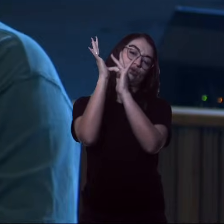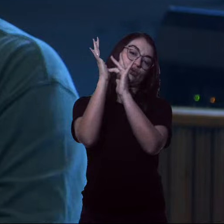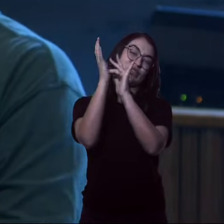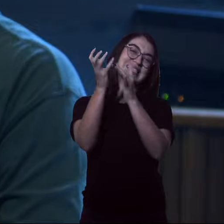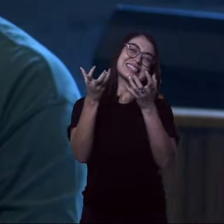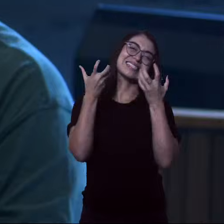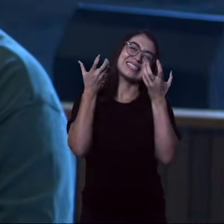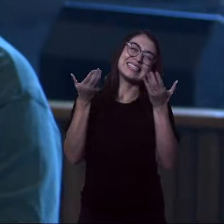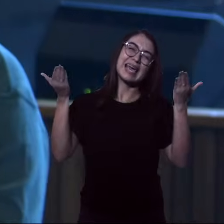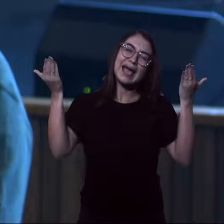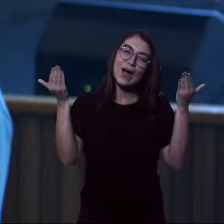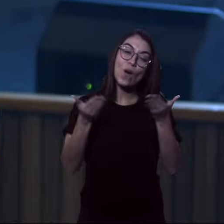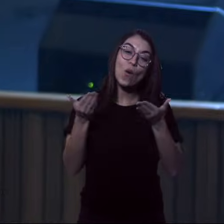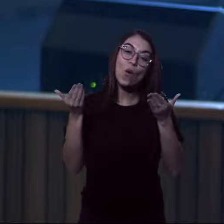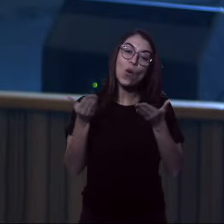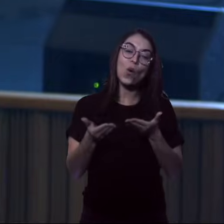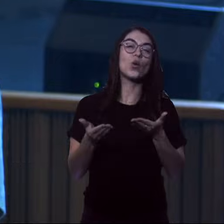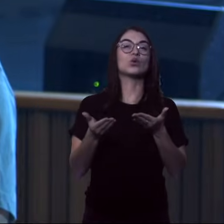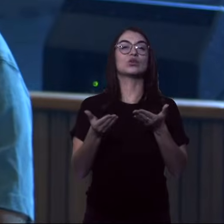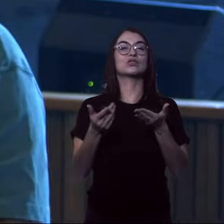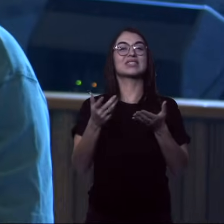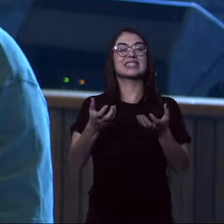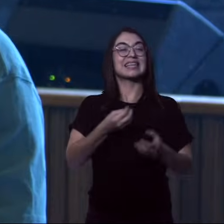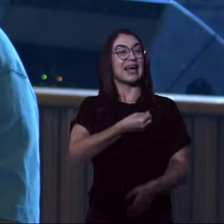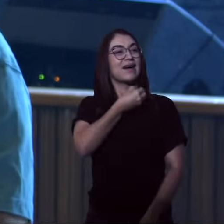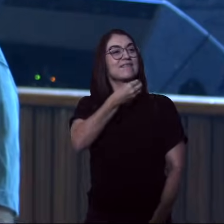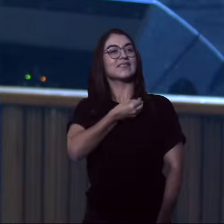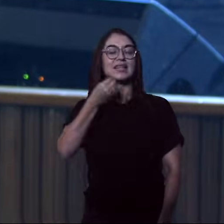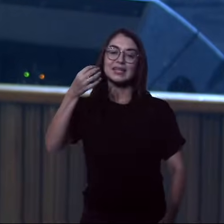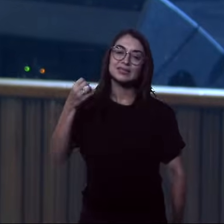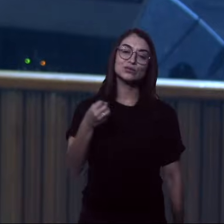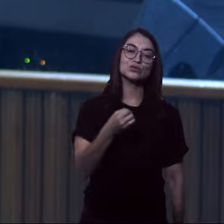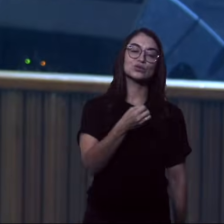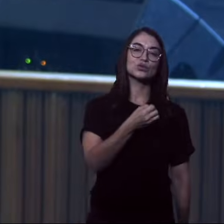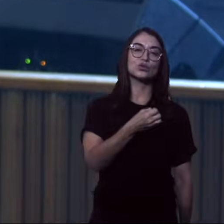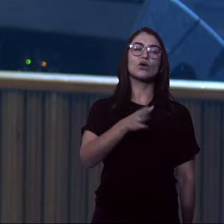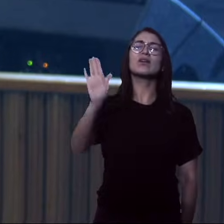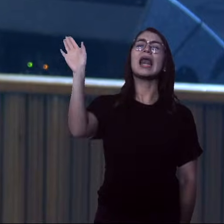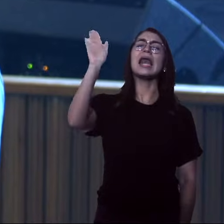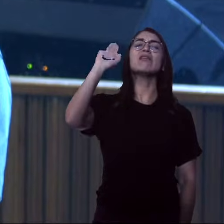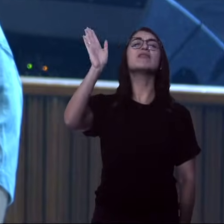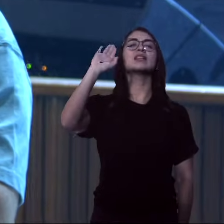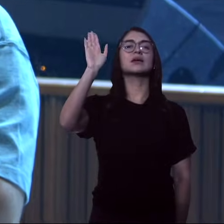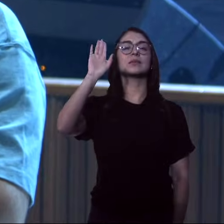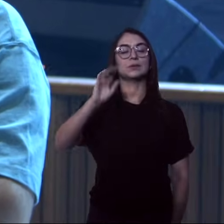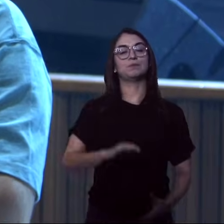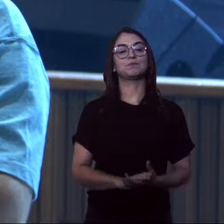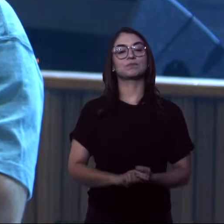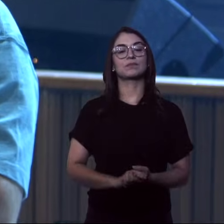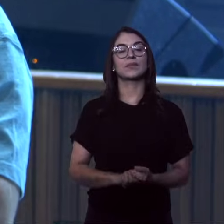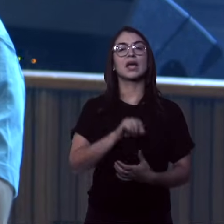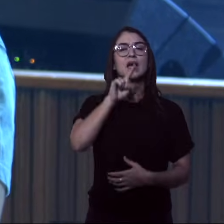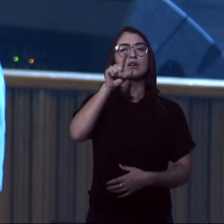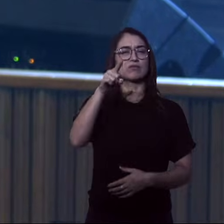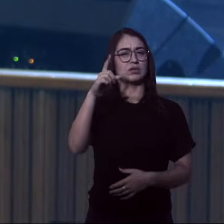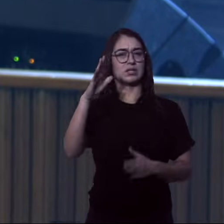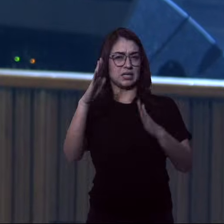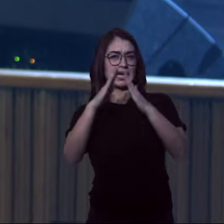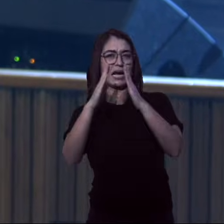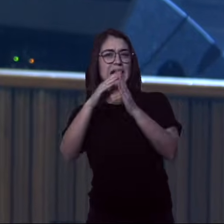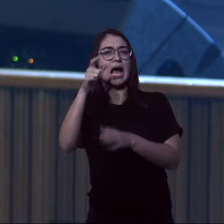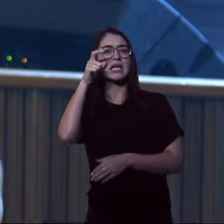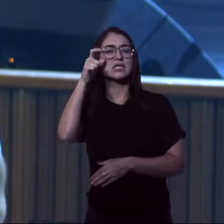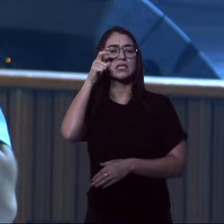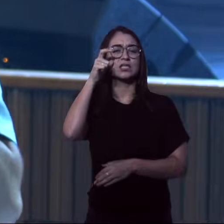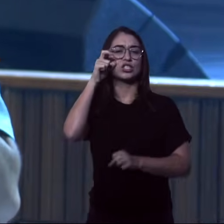e quer entregar a sua vida para Jesus, você quer essa vida nova, eu quero que você levante a sua mão bem alta. Eu quero orar por você. Levanta a